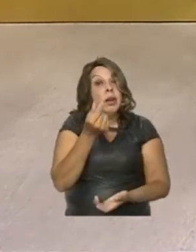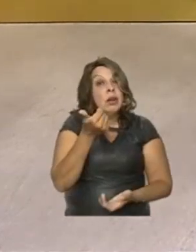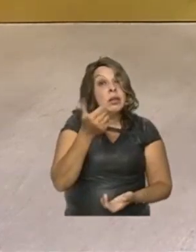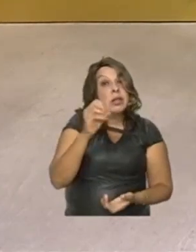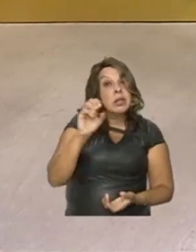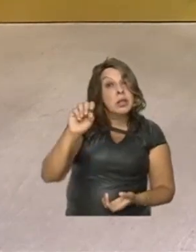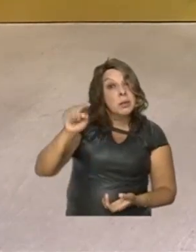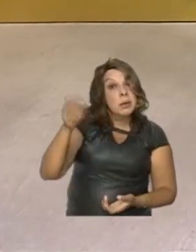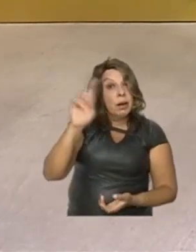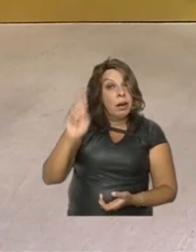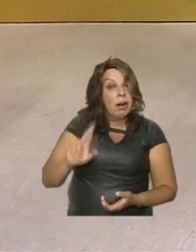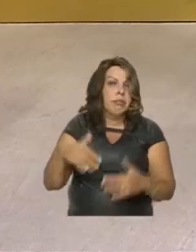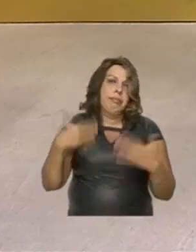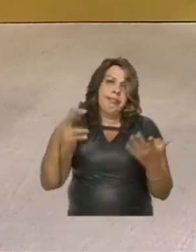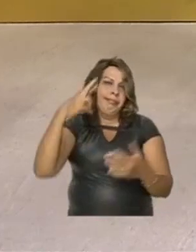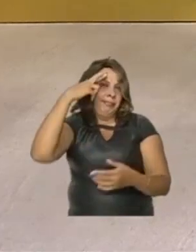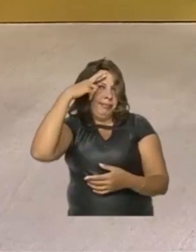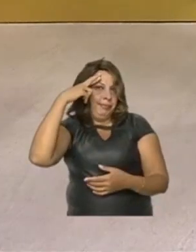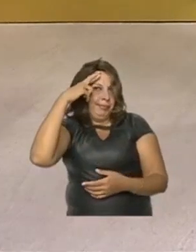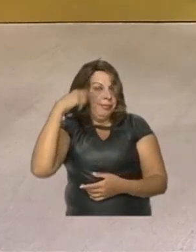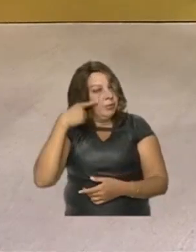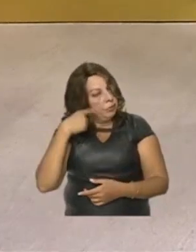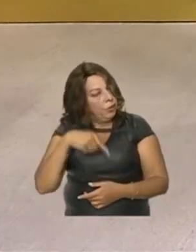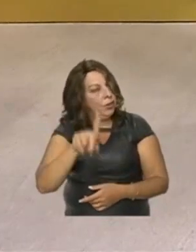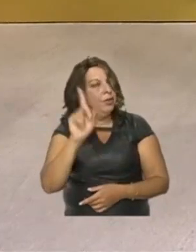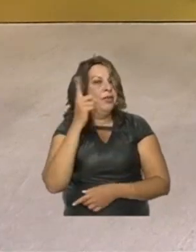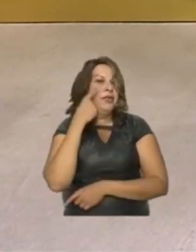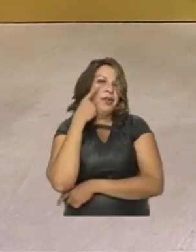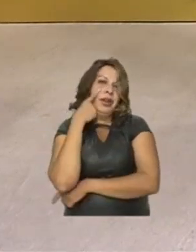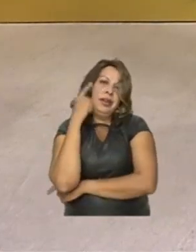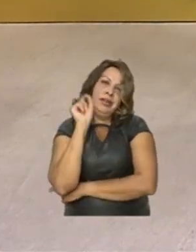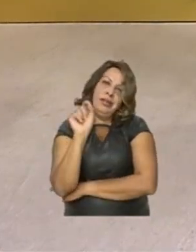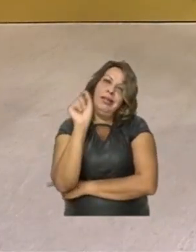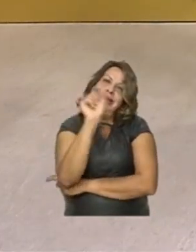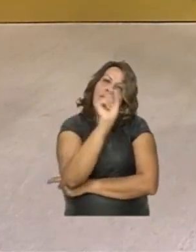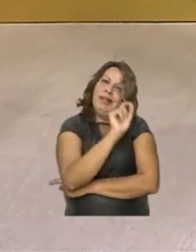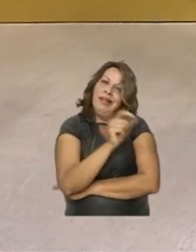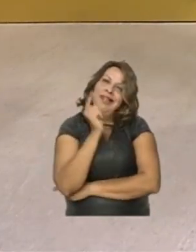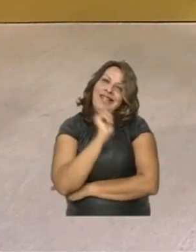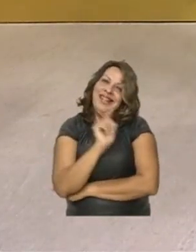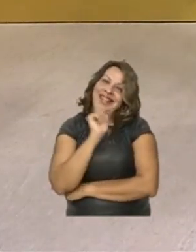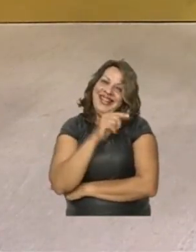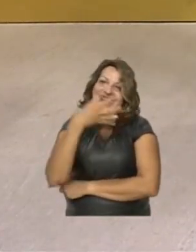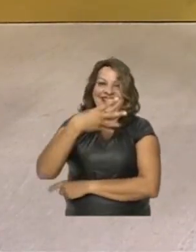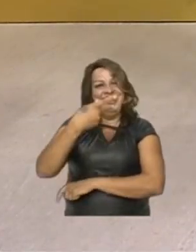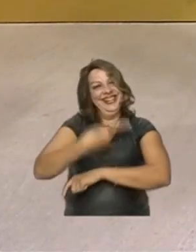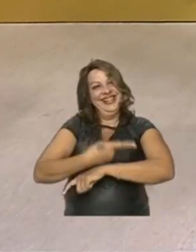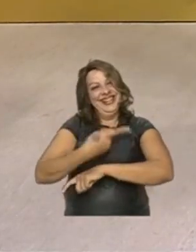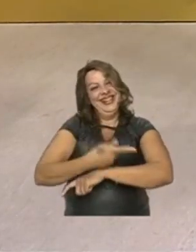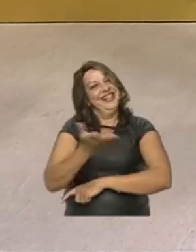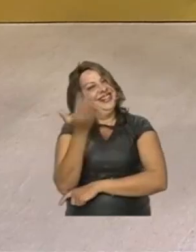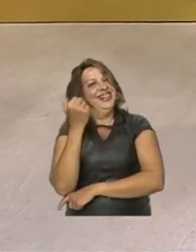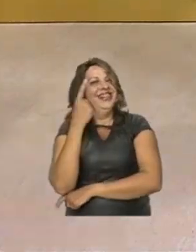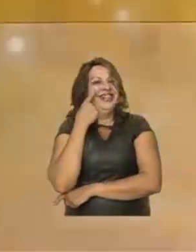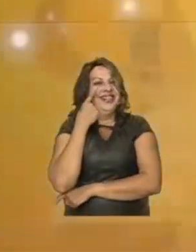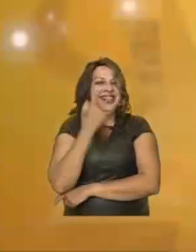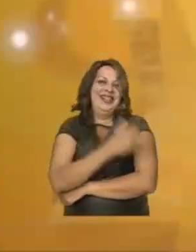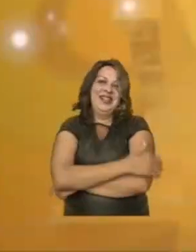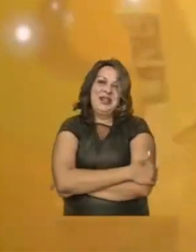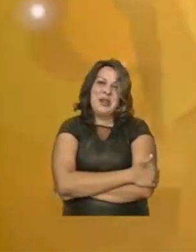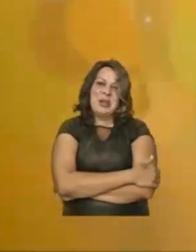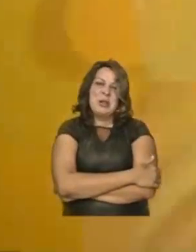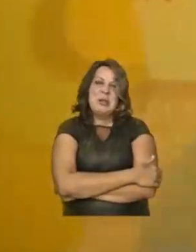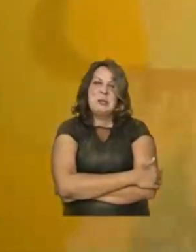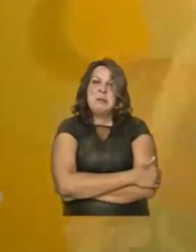que o Rogério e a caravana Caju Cap estavam lá para conferir a felicidade dos contemplados com o quarto prêmio Caju Cap. Vamos assistir.